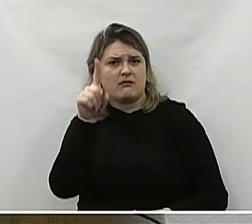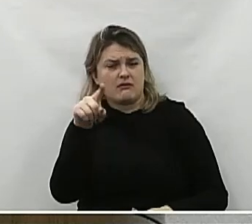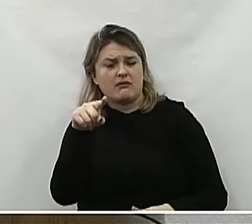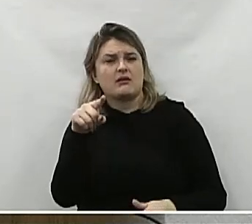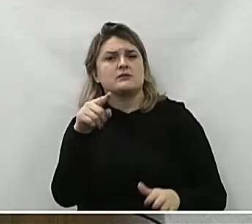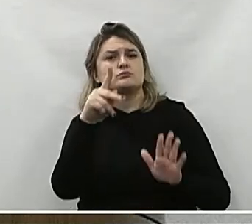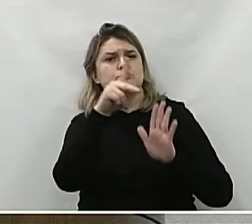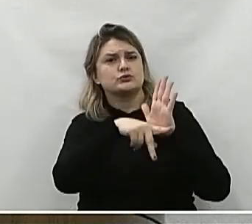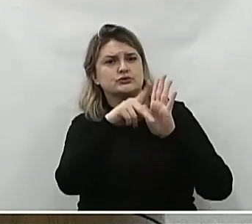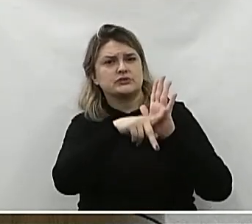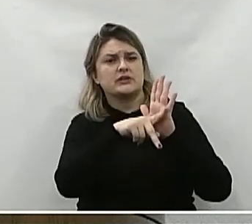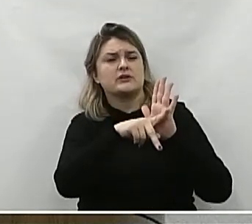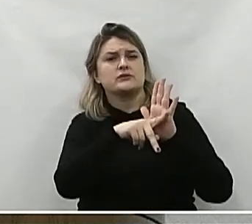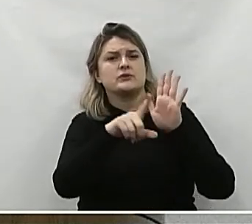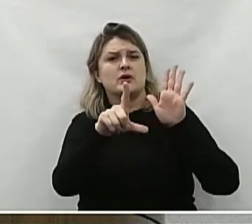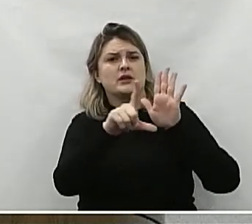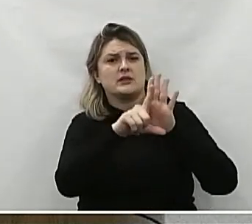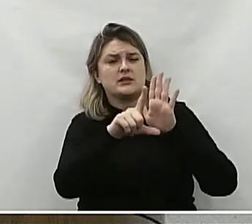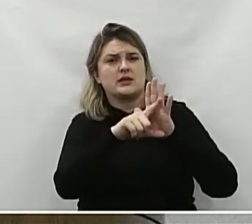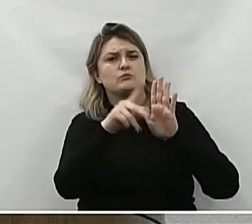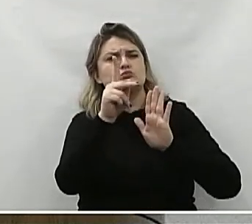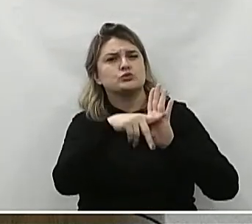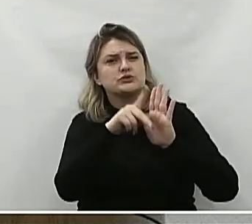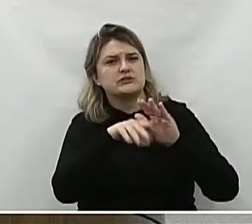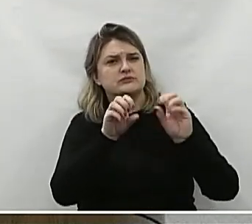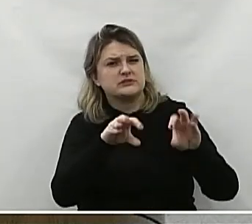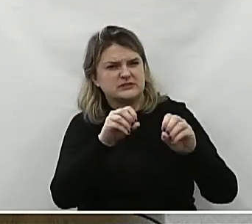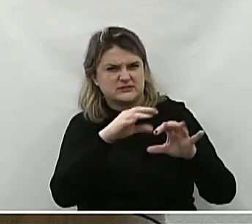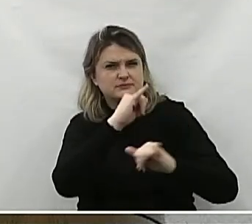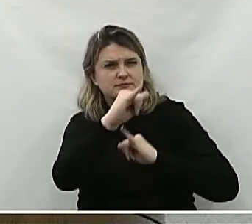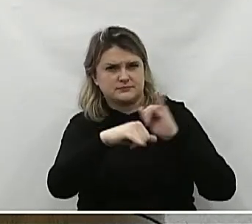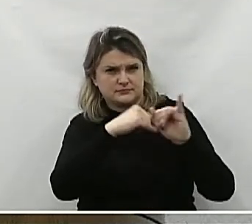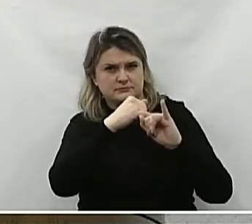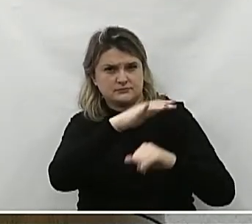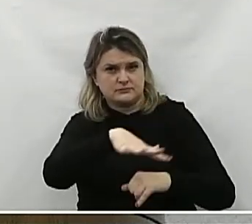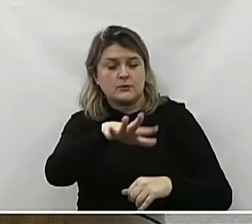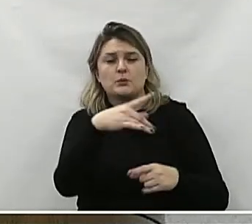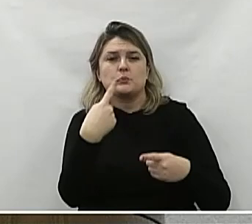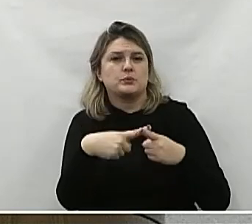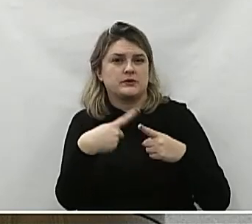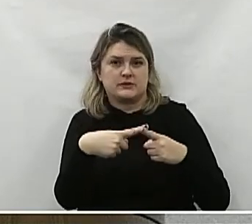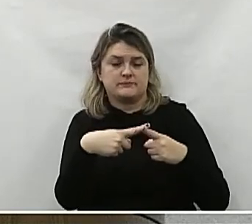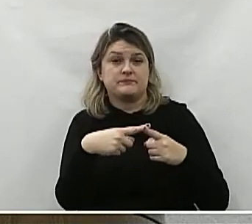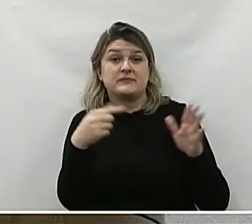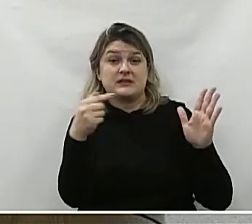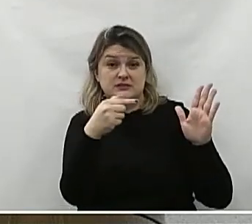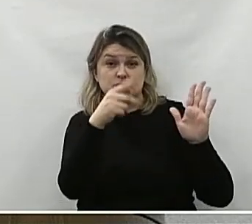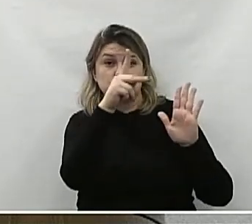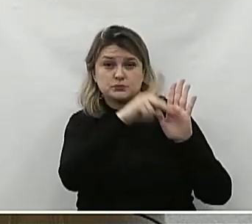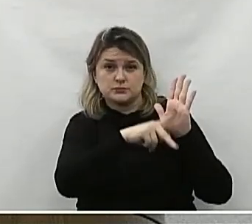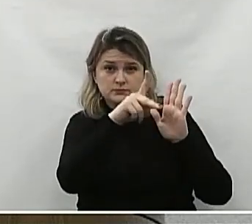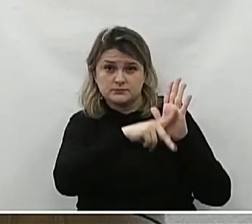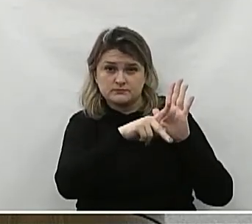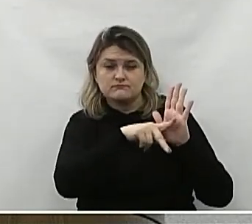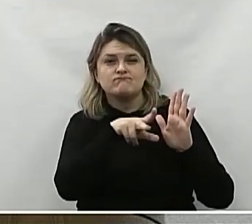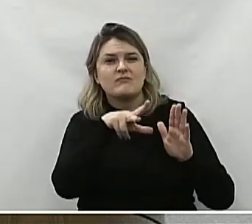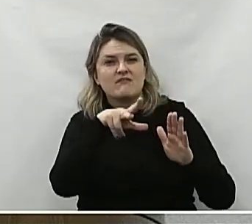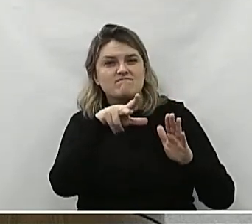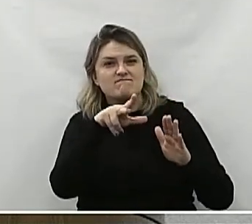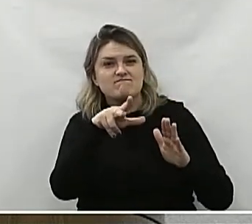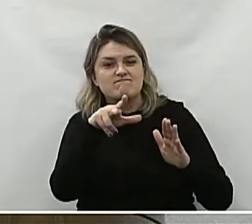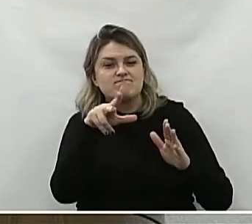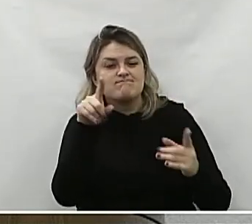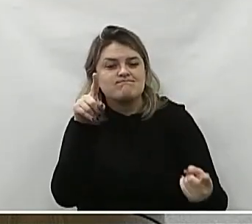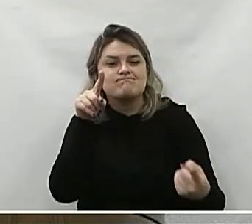o projeto de lei do programa educacional digital porque esse projeto ele vai muito